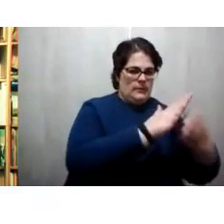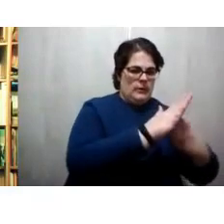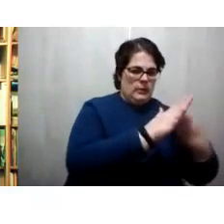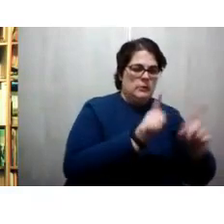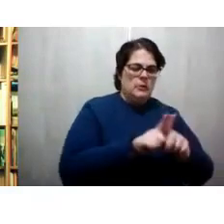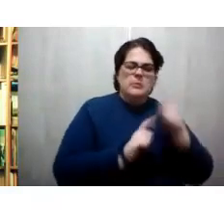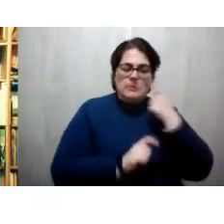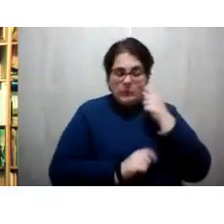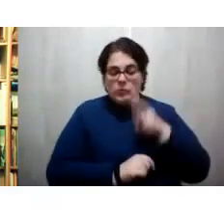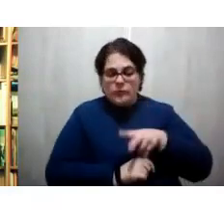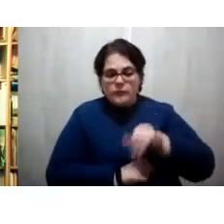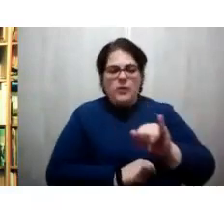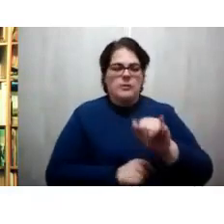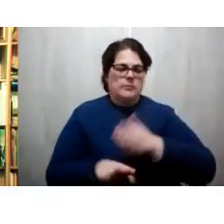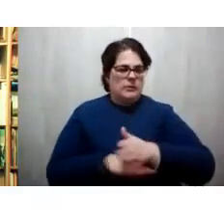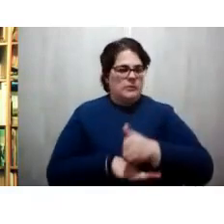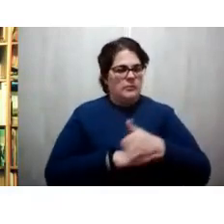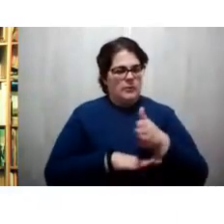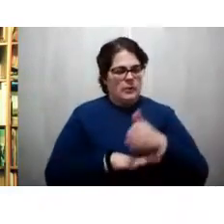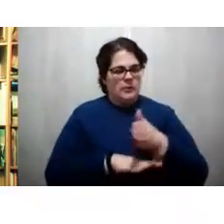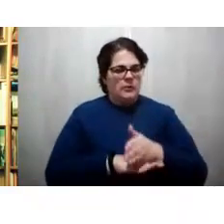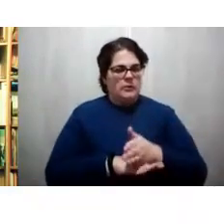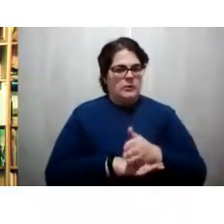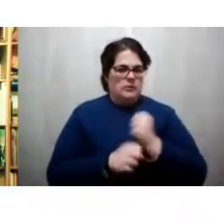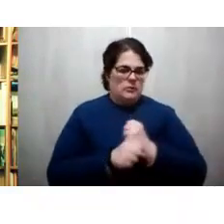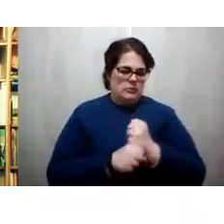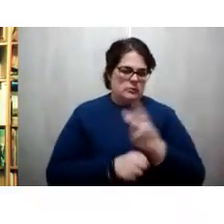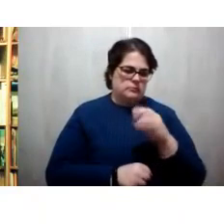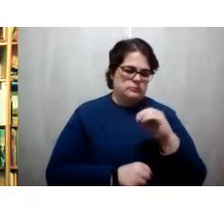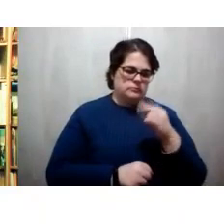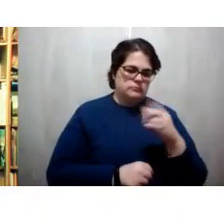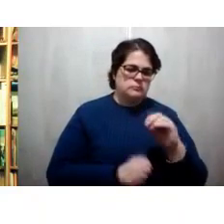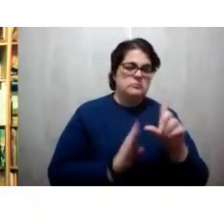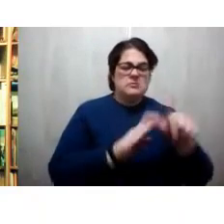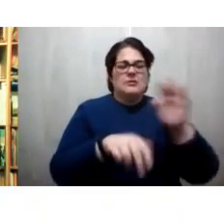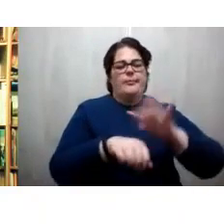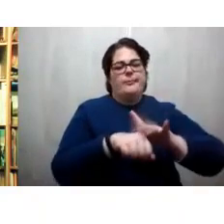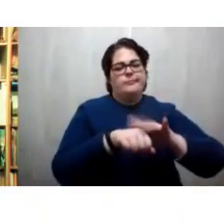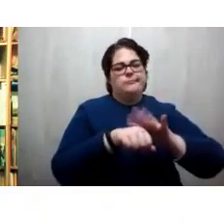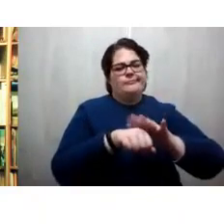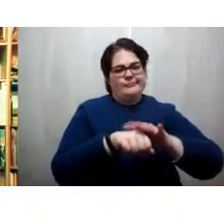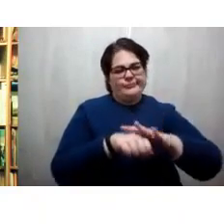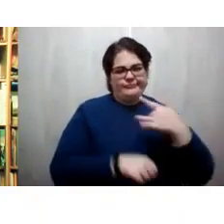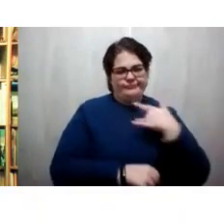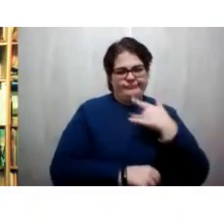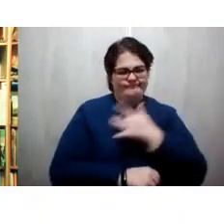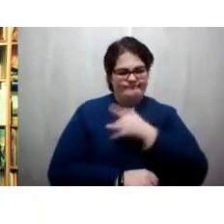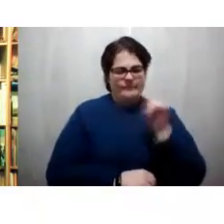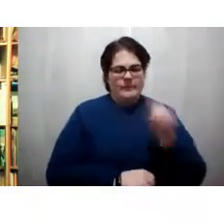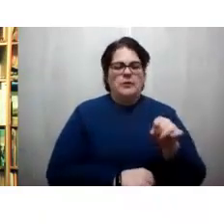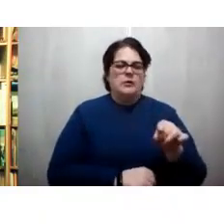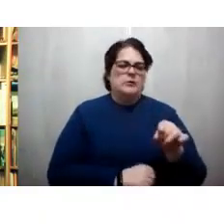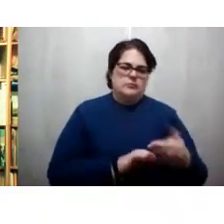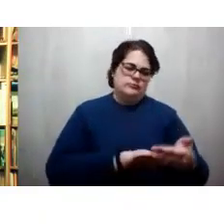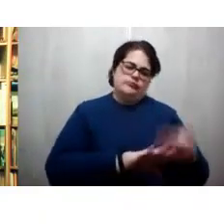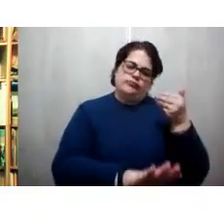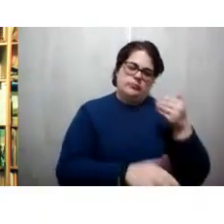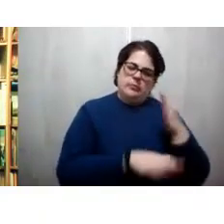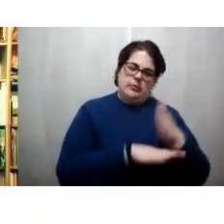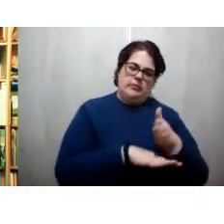ia participar do Carnaval de 2020, mas ela acabou tendo um problema de saúde. e teve que deixar, então, o grupo,